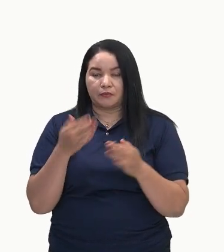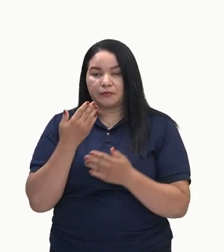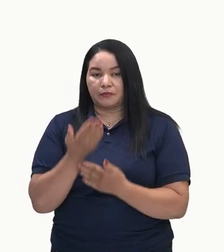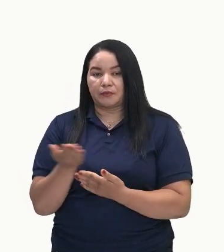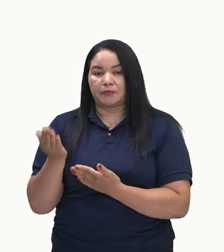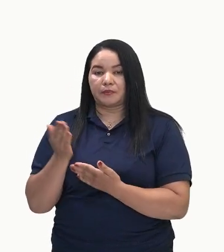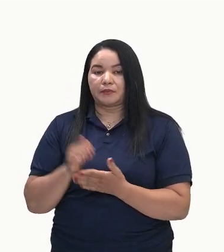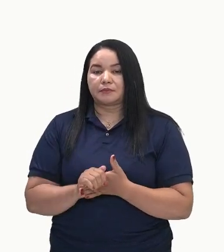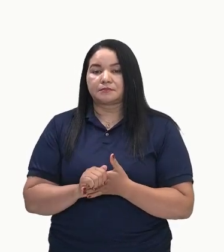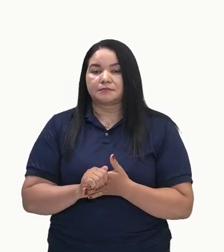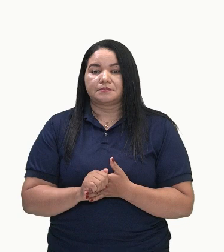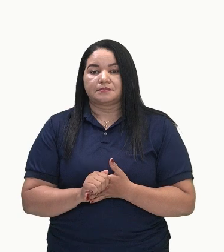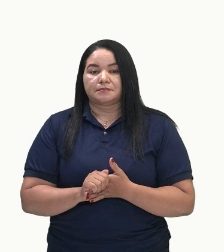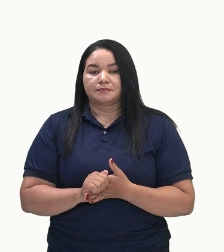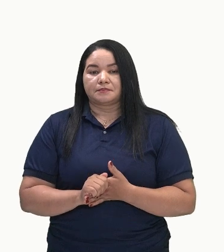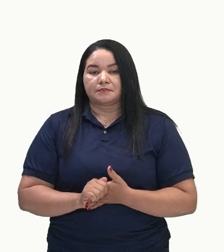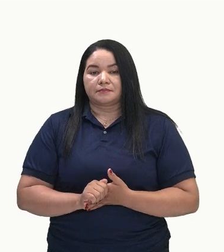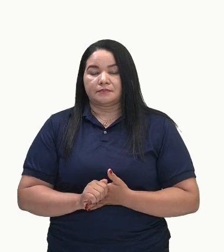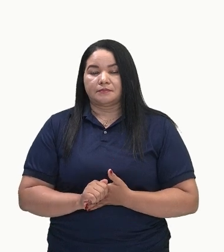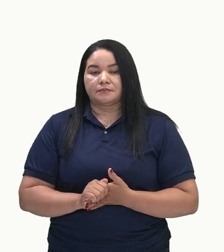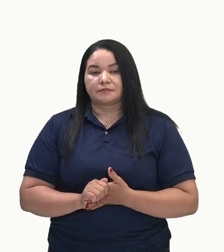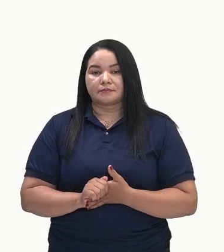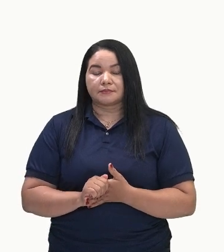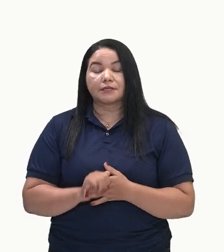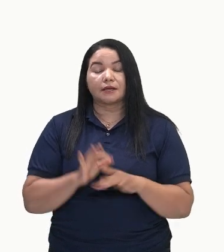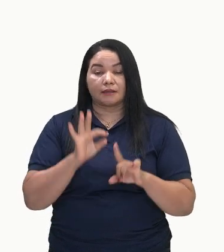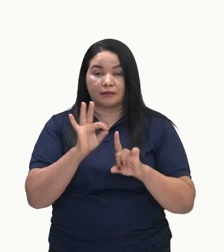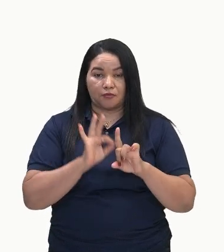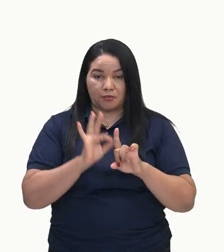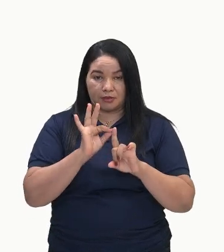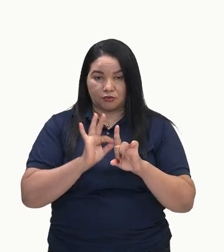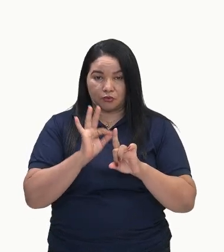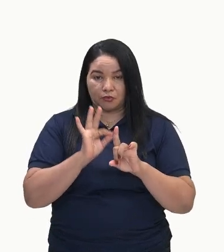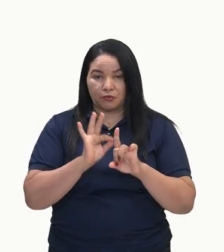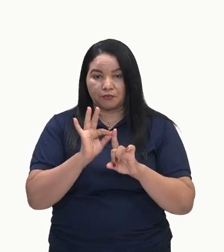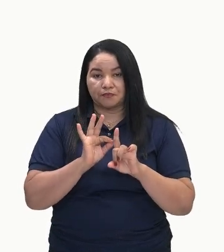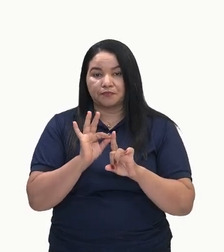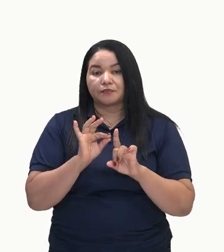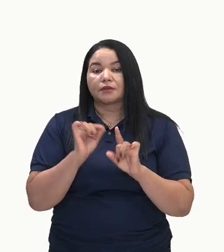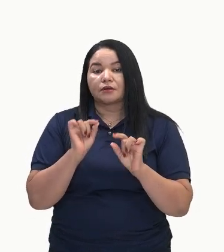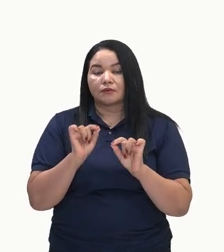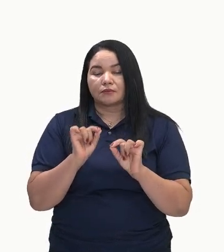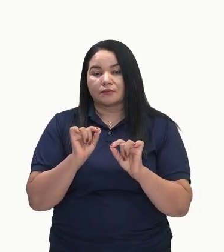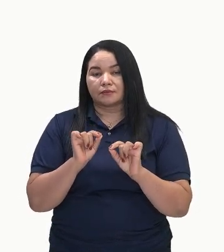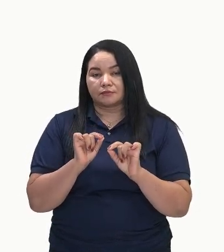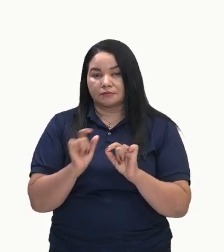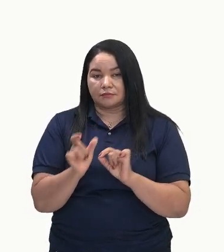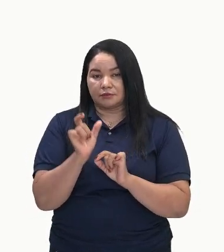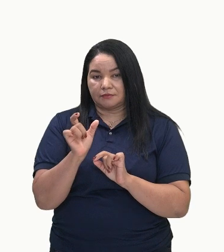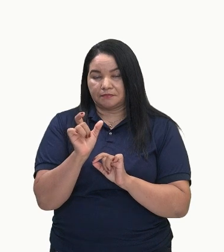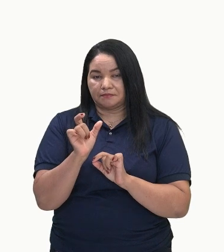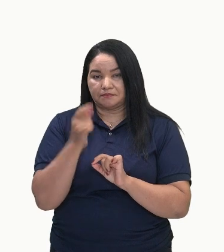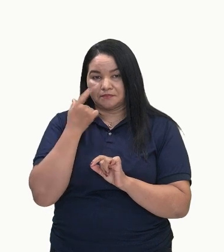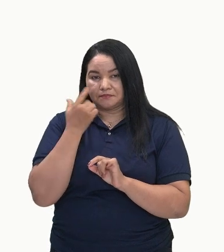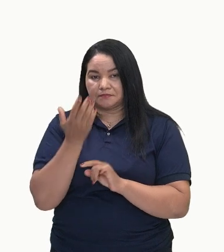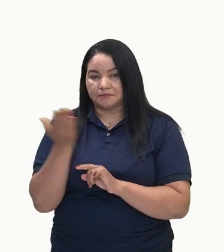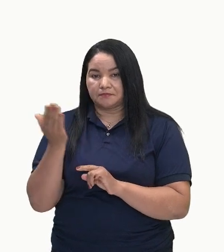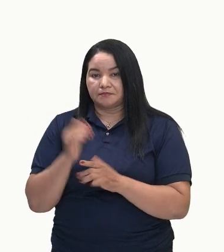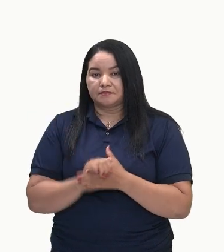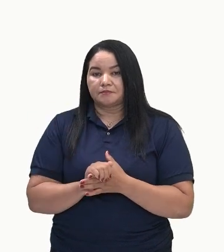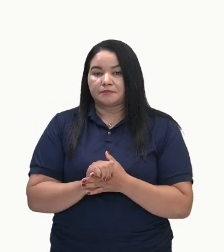exceptionally warm. The weather, a temperatura, weather, was exceptionally warm.